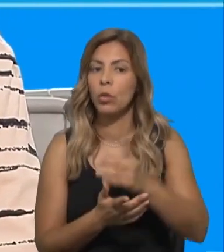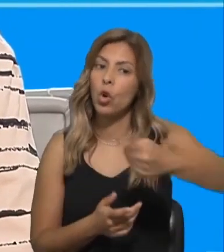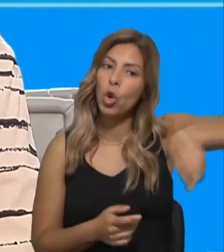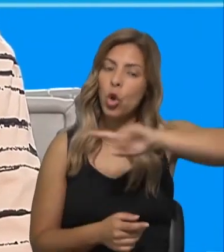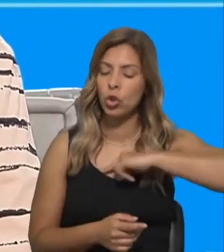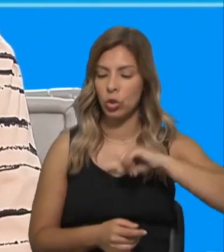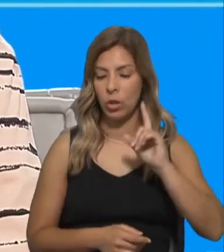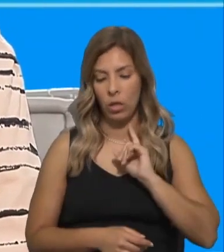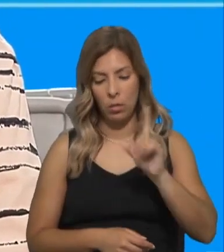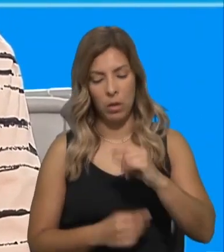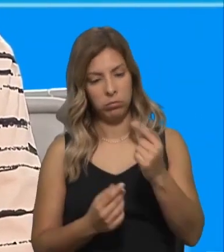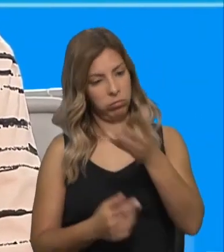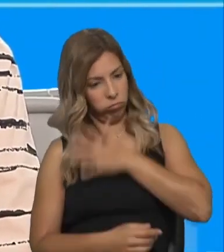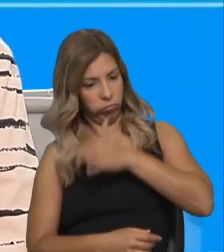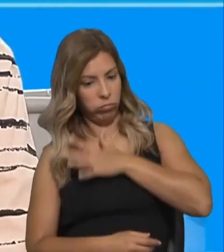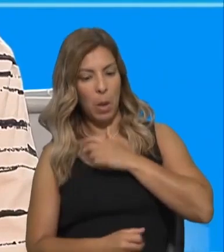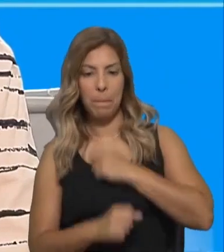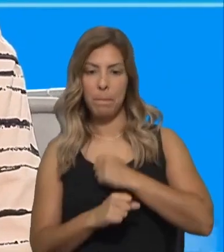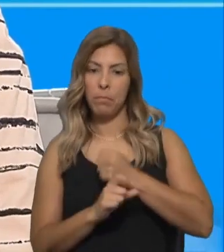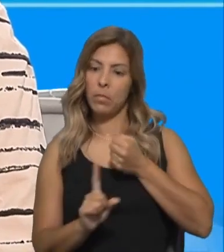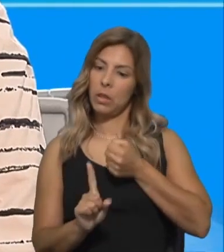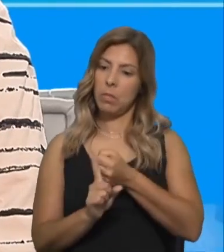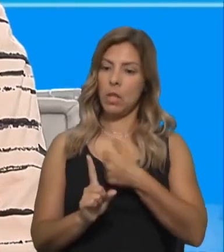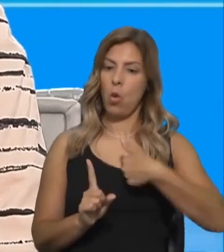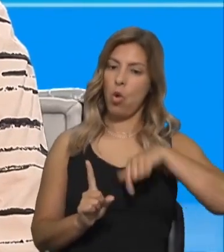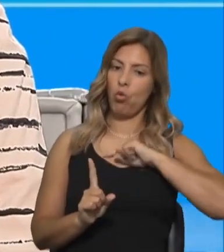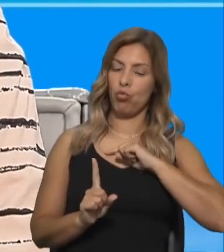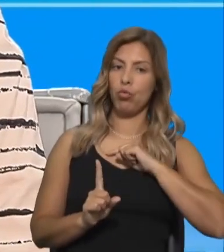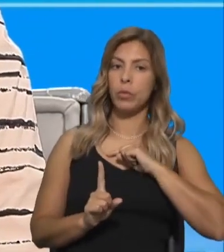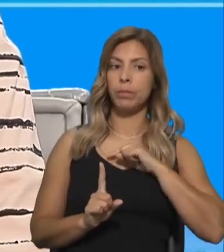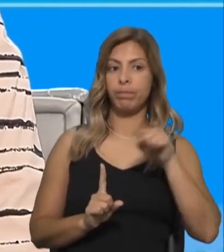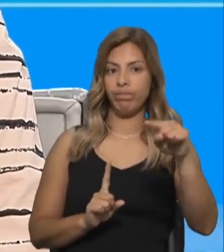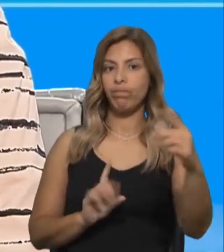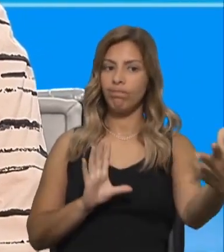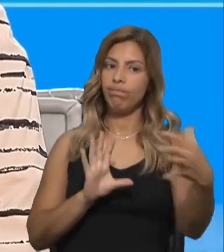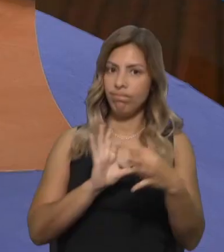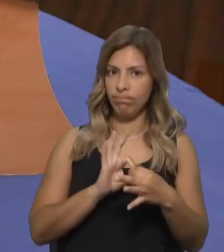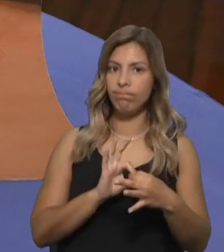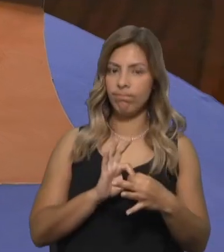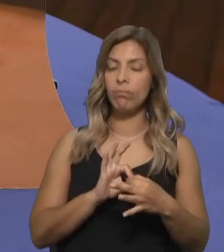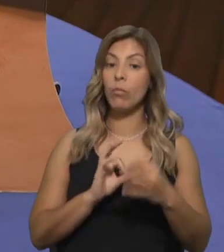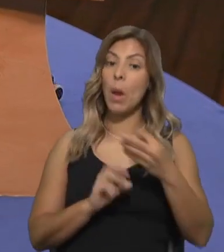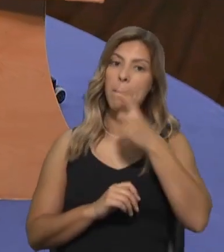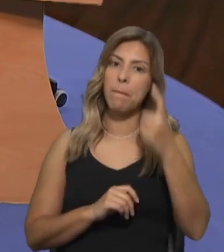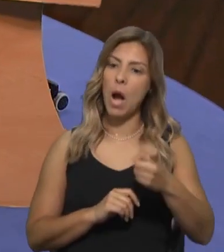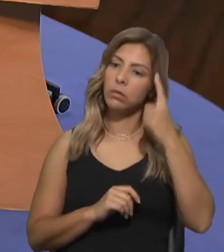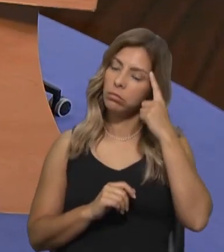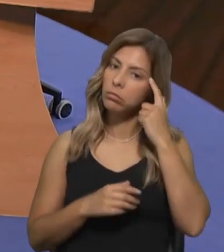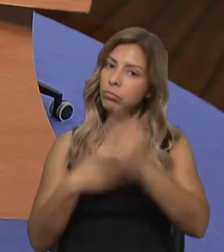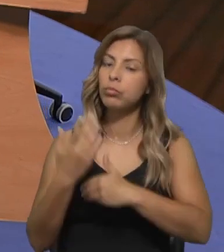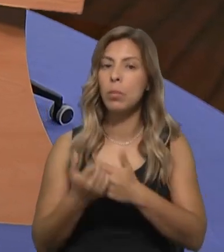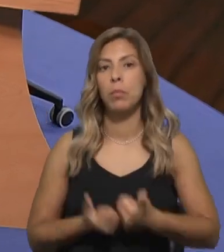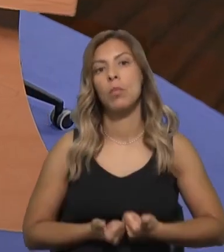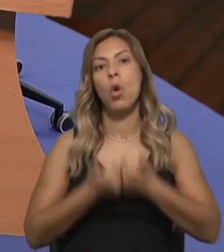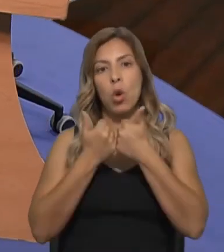que a nossa missão e o nosso trabalho, ele conta connosco para que a paz se estabeleça verdadeiramente. E depois deu